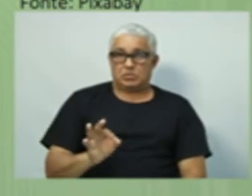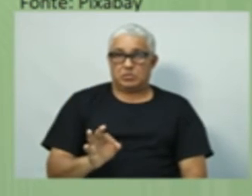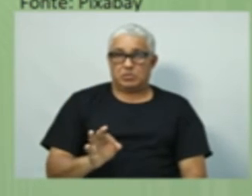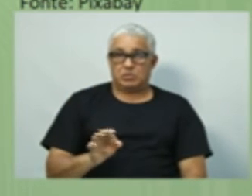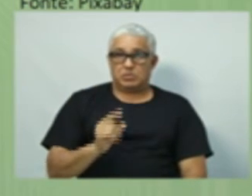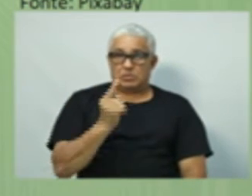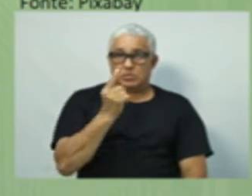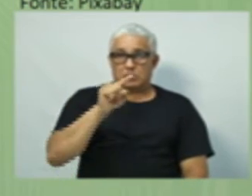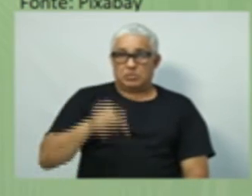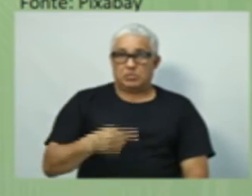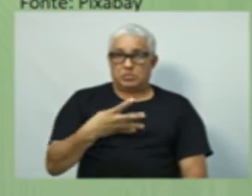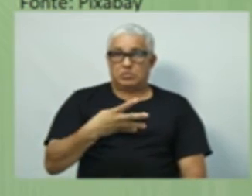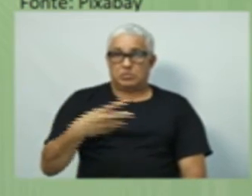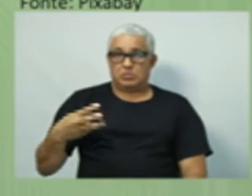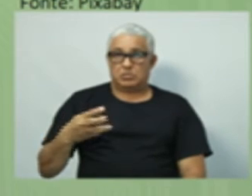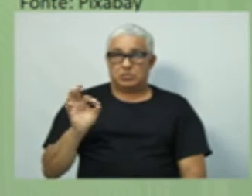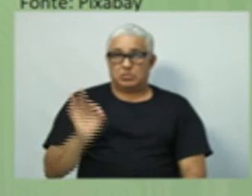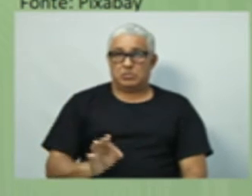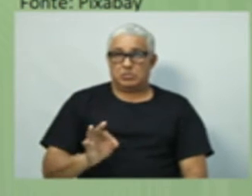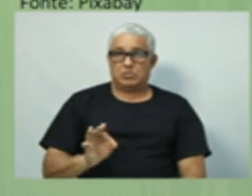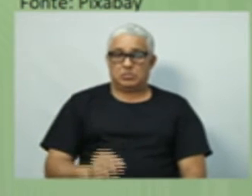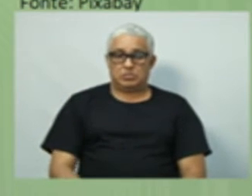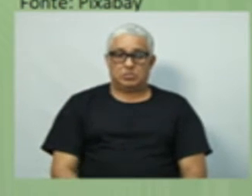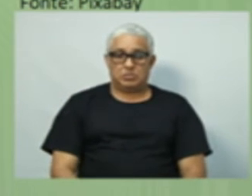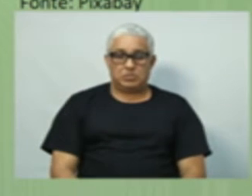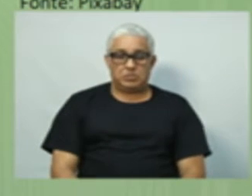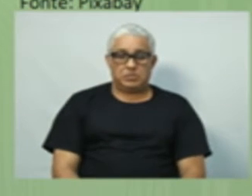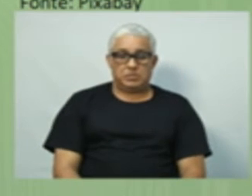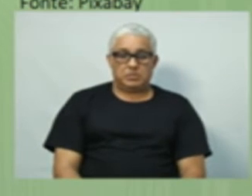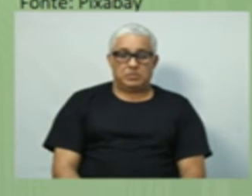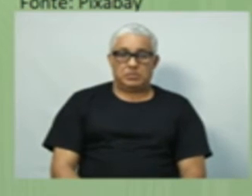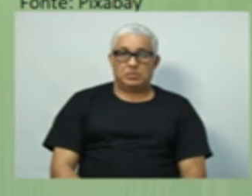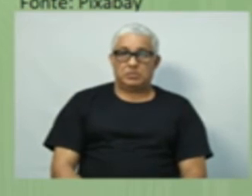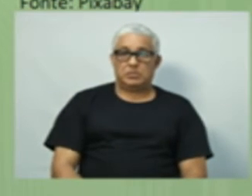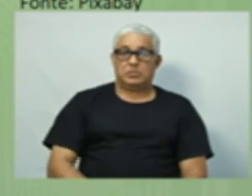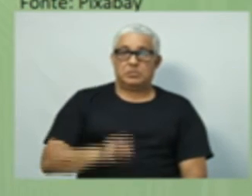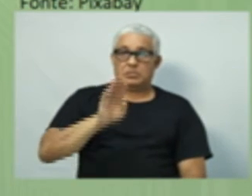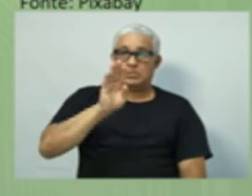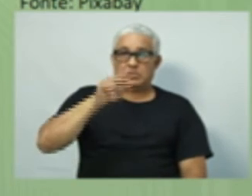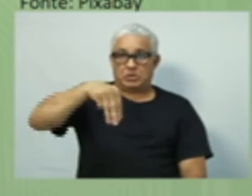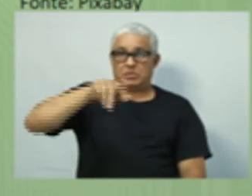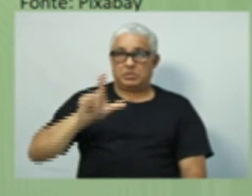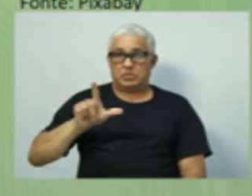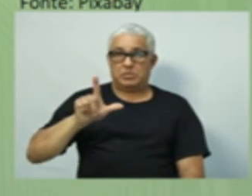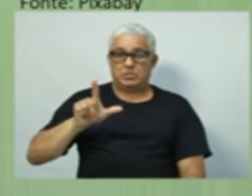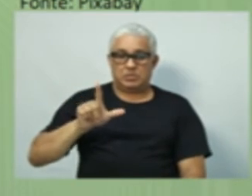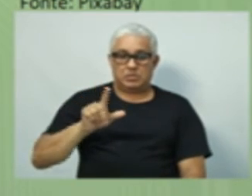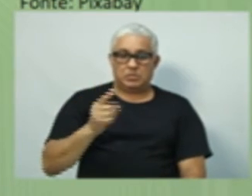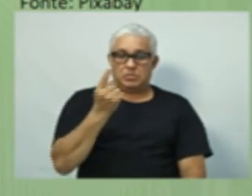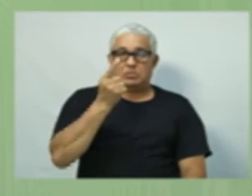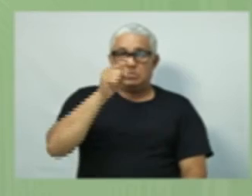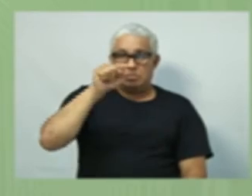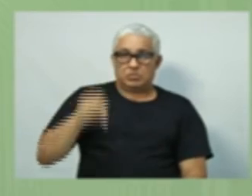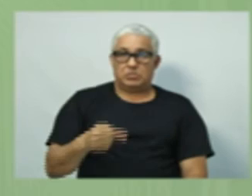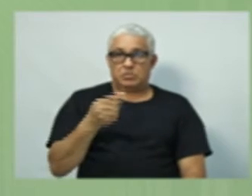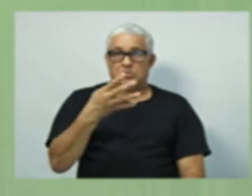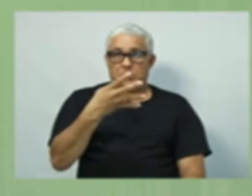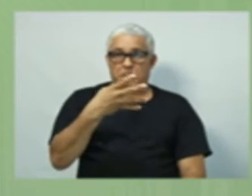1,43 correto a margem líquida é de 1,43